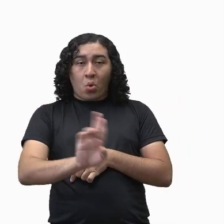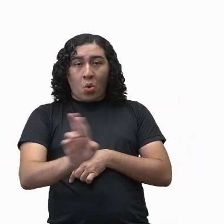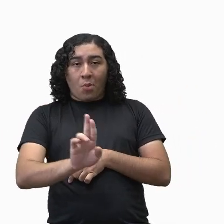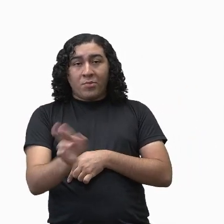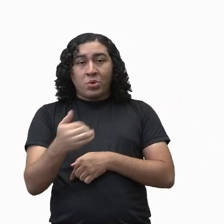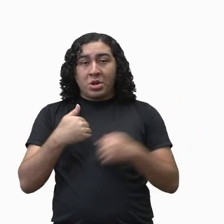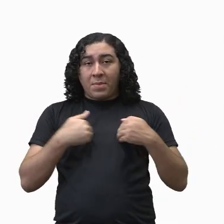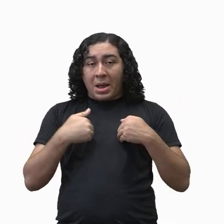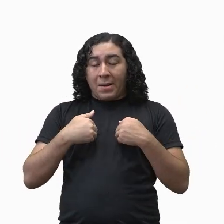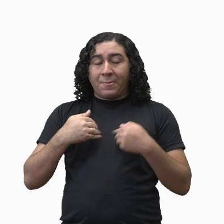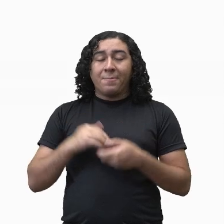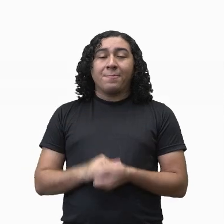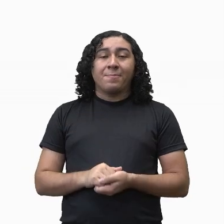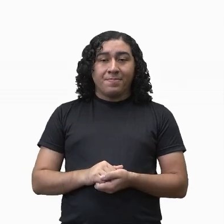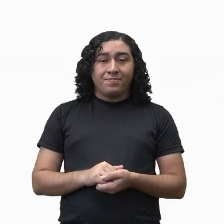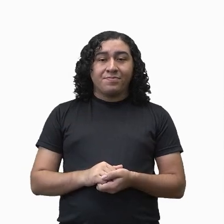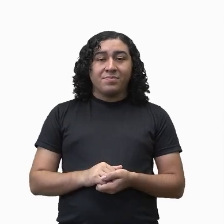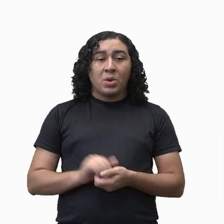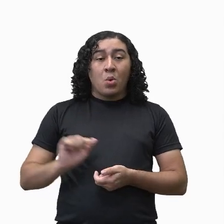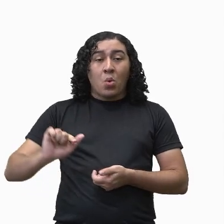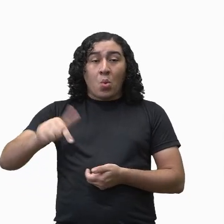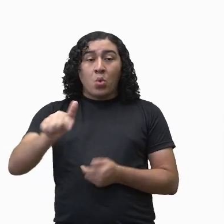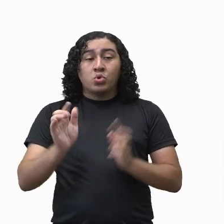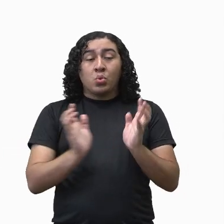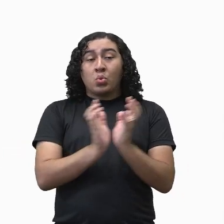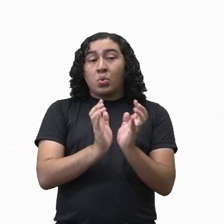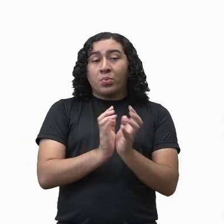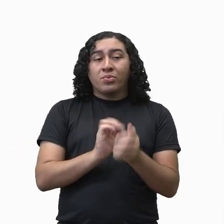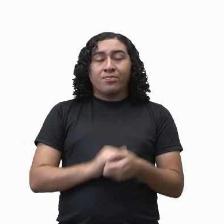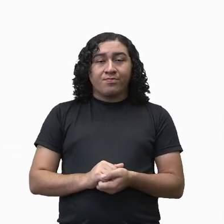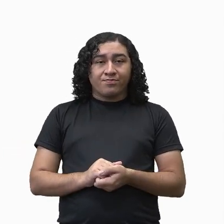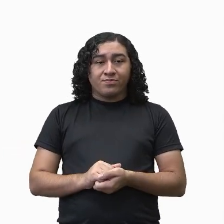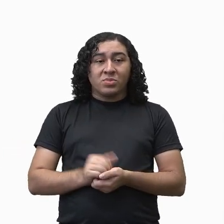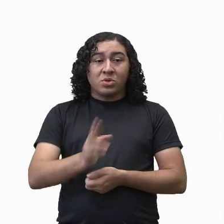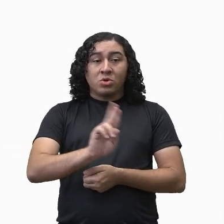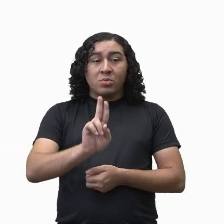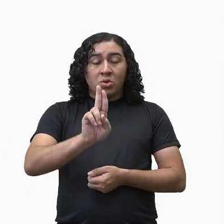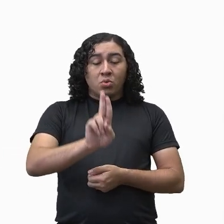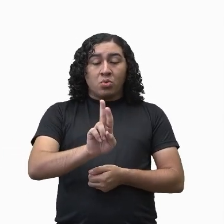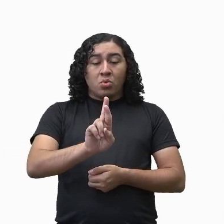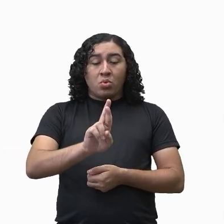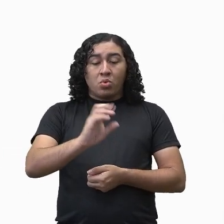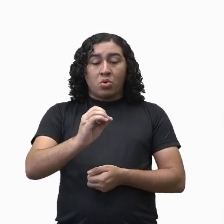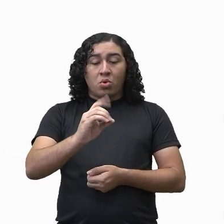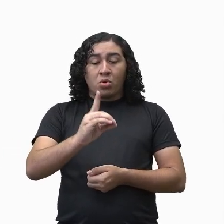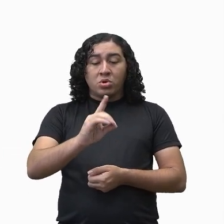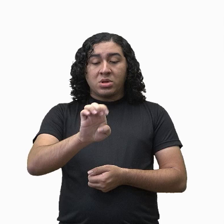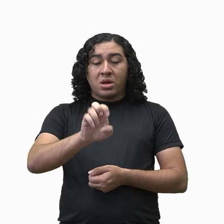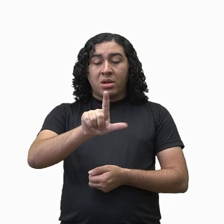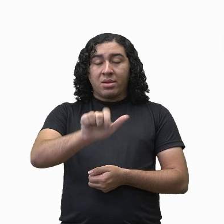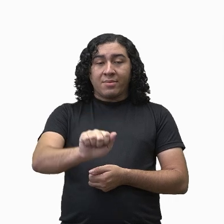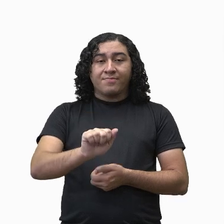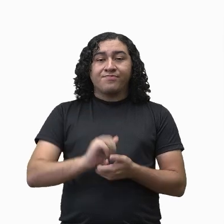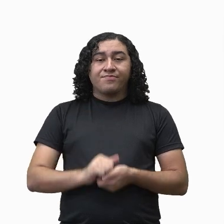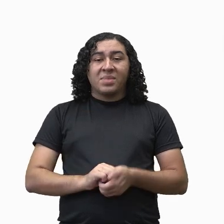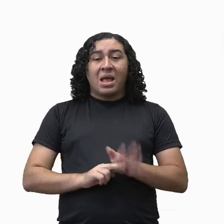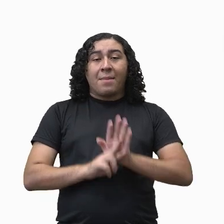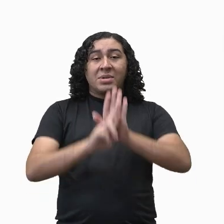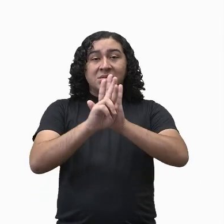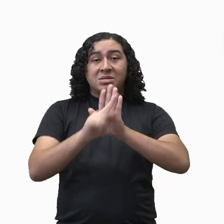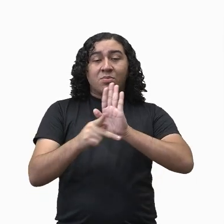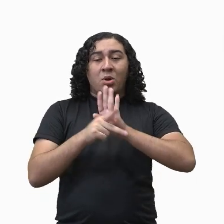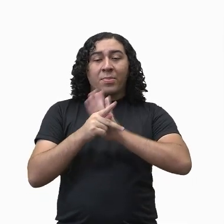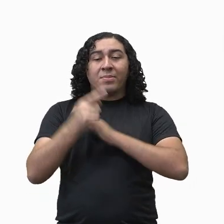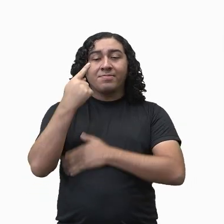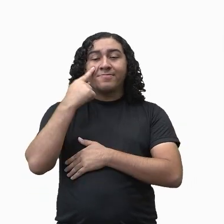vamos conhecer o outro grupo. Esse grupo aí é chamado de Urodela. Ele é representado pelas